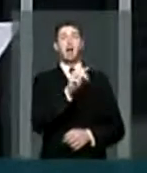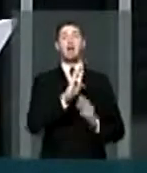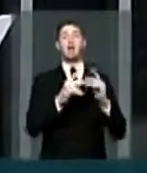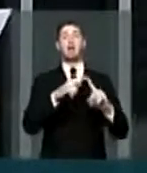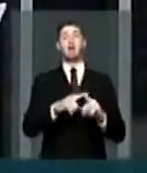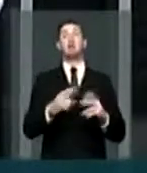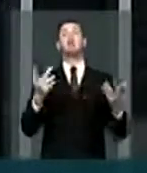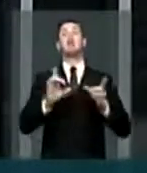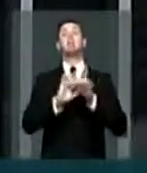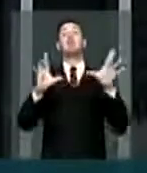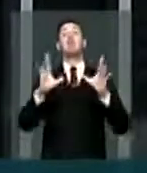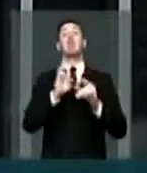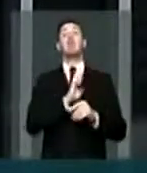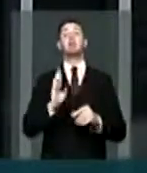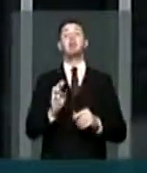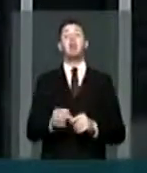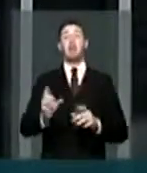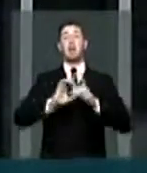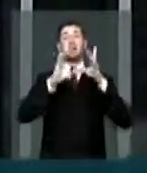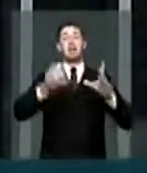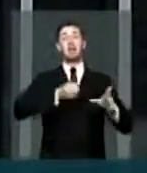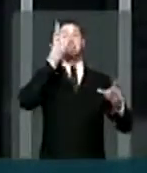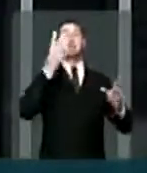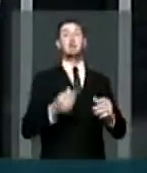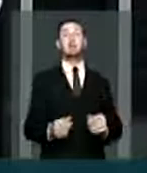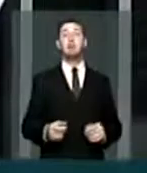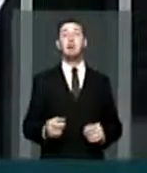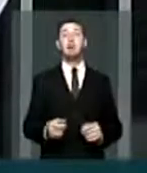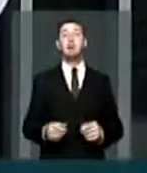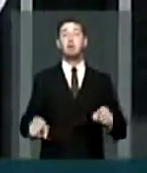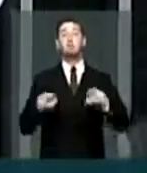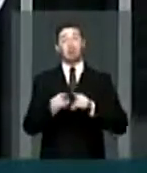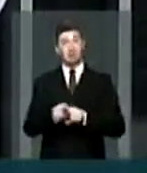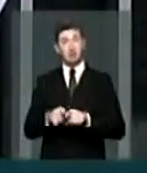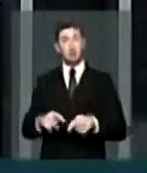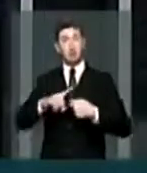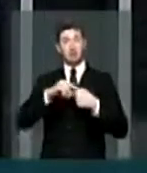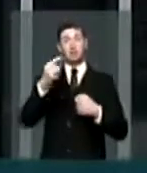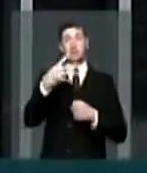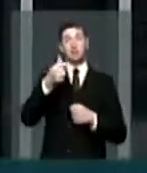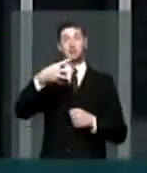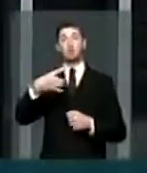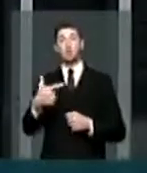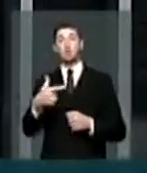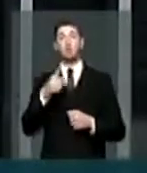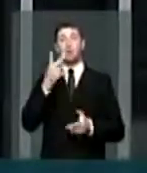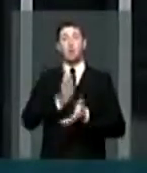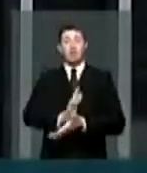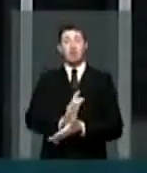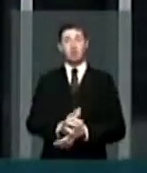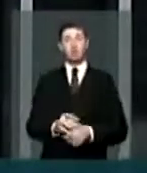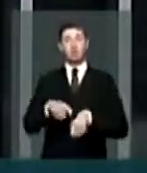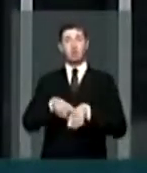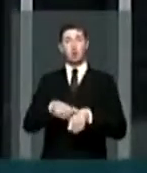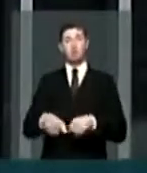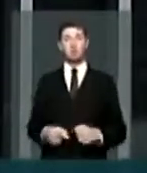religiosa? Onde fica a liberdade de expressão? No mesmo passo, o artigo 472 tipifica o crime de racismo e